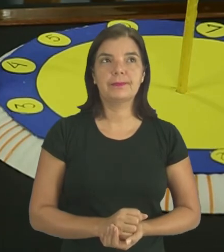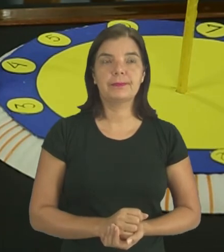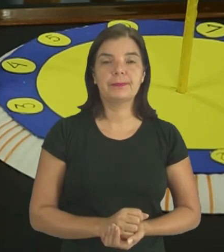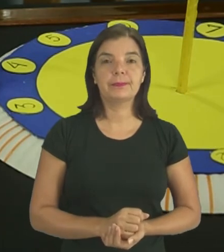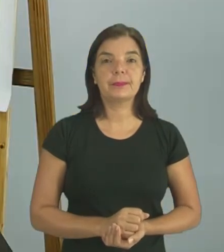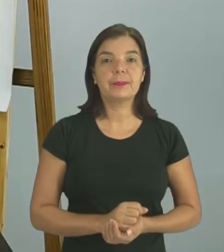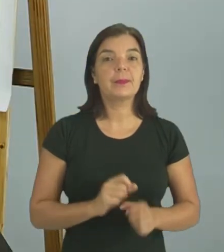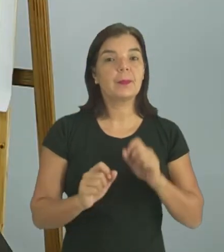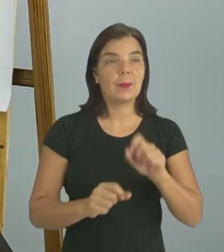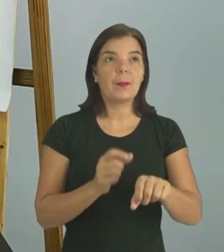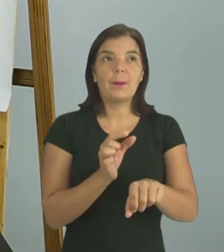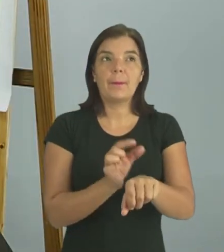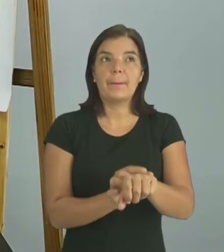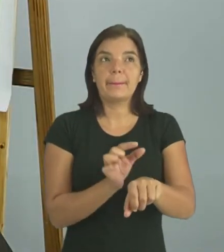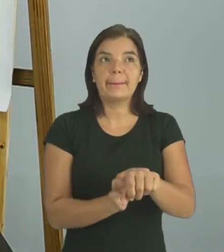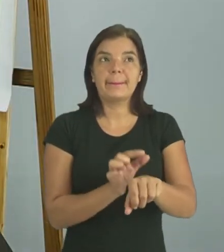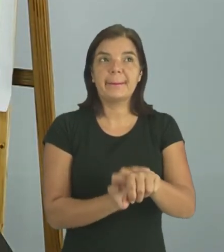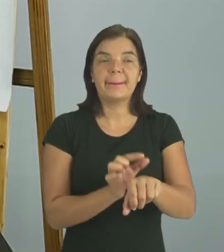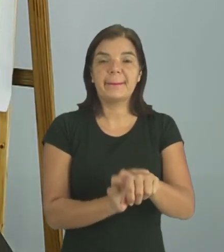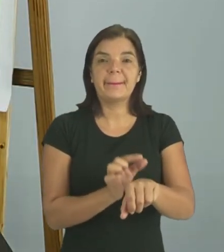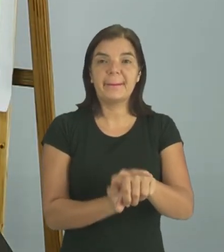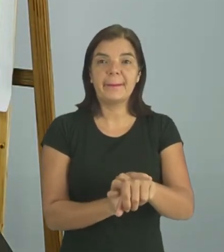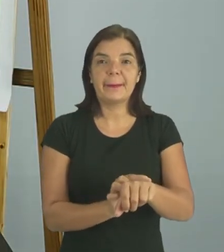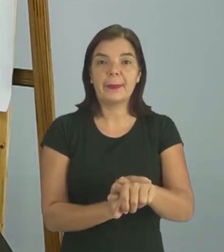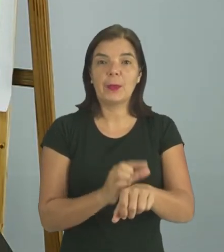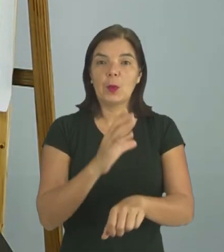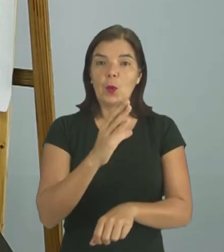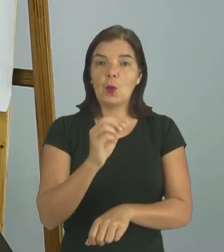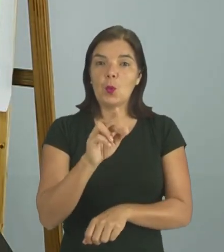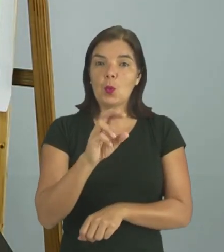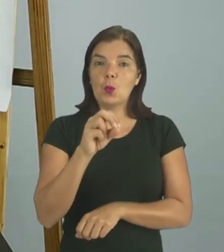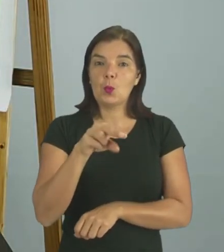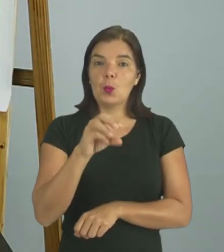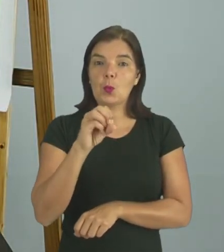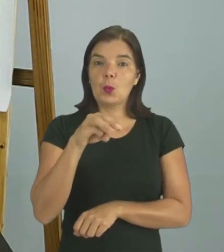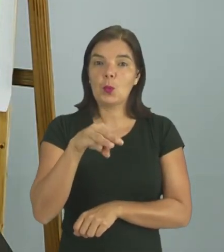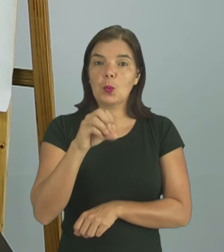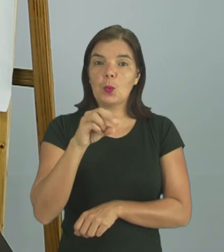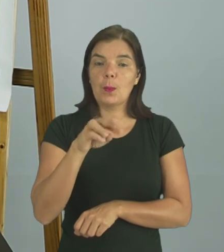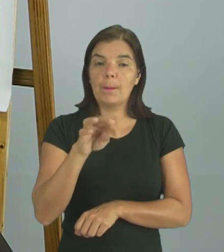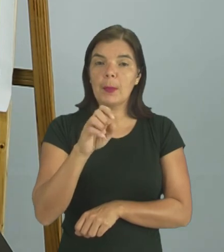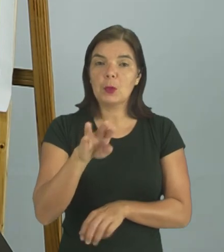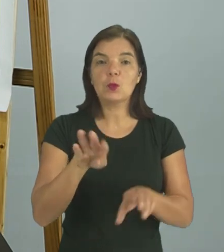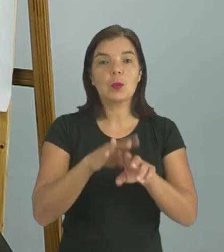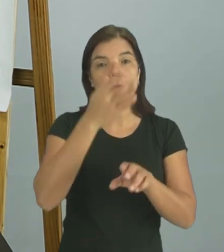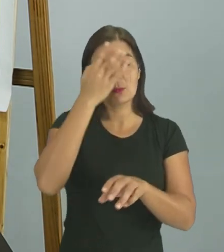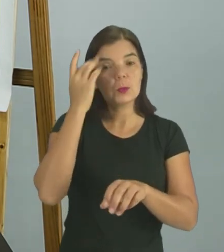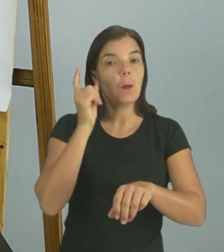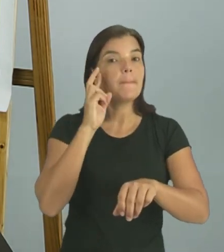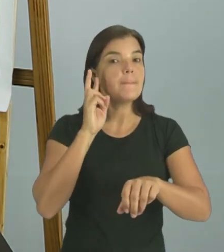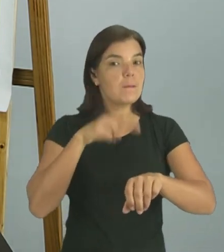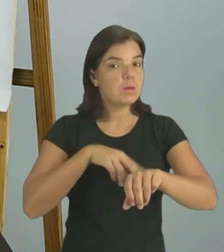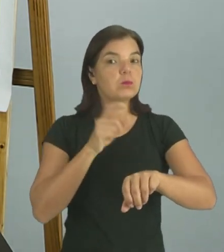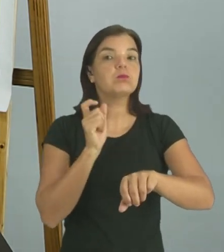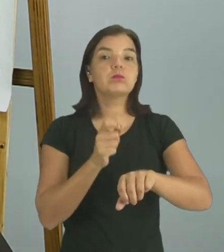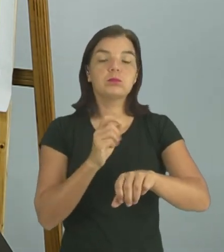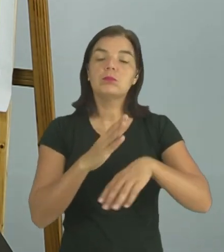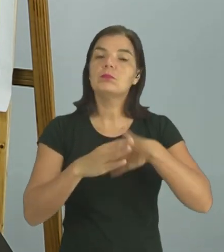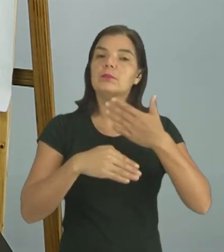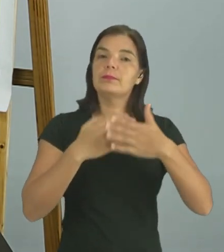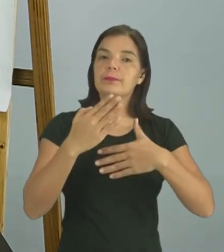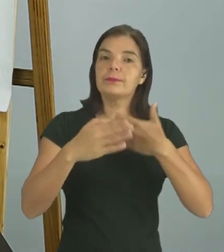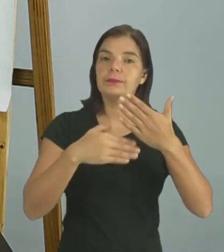Esse aqui é um relógio cronômetro digital, onde as pessoas podem ver a hora. Com o passar